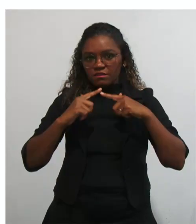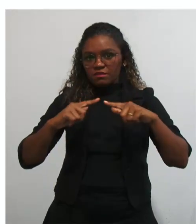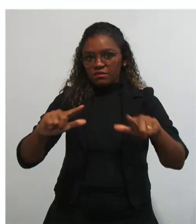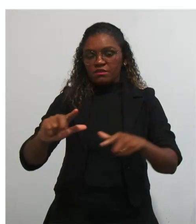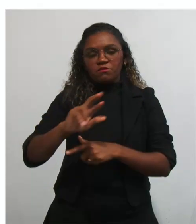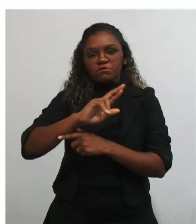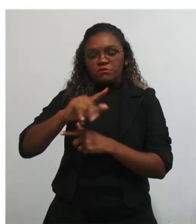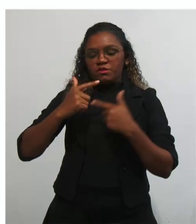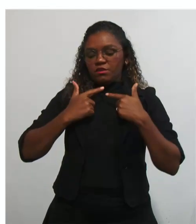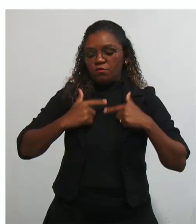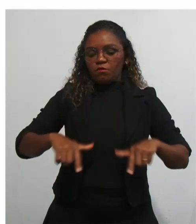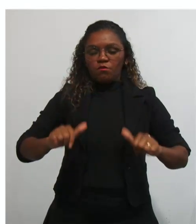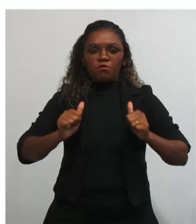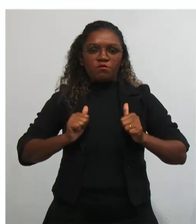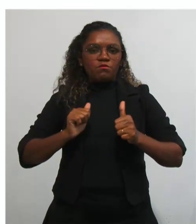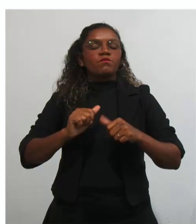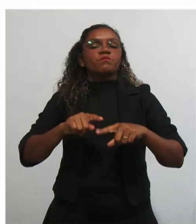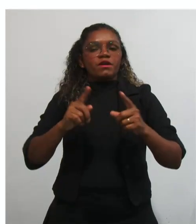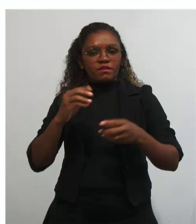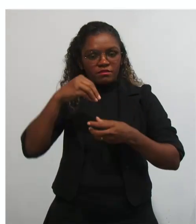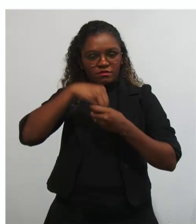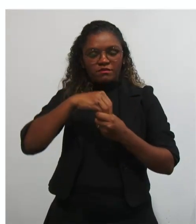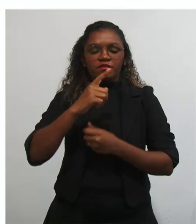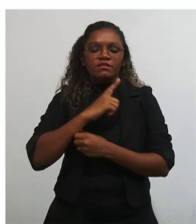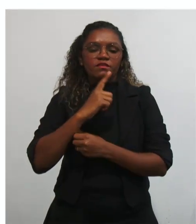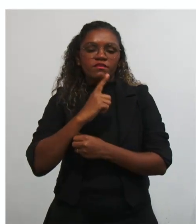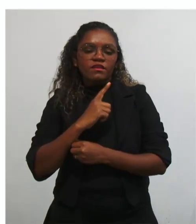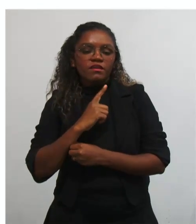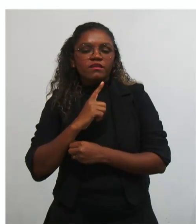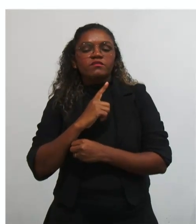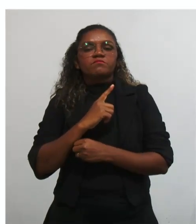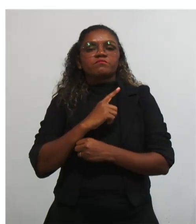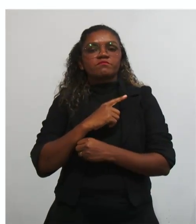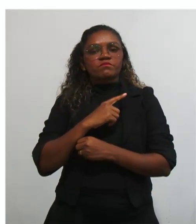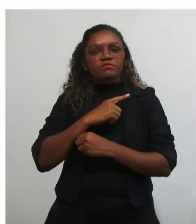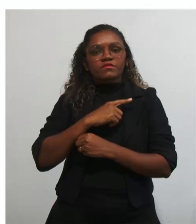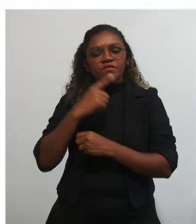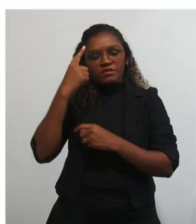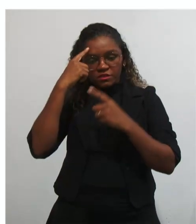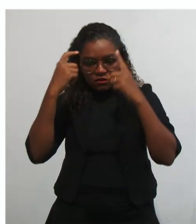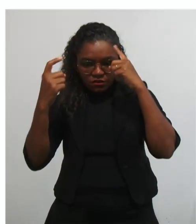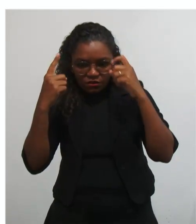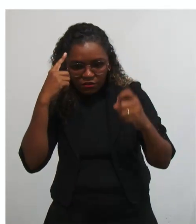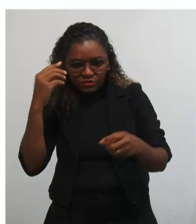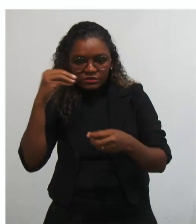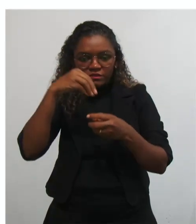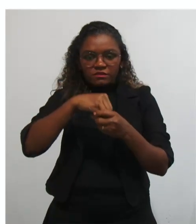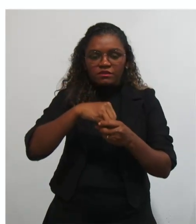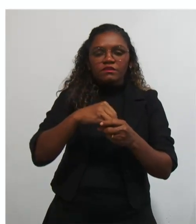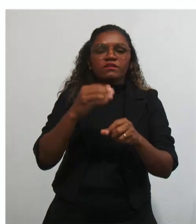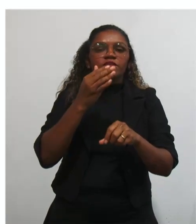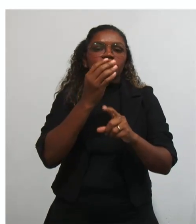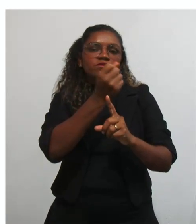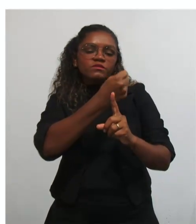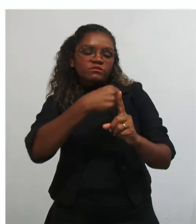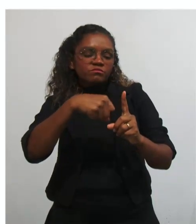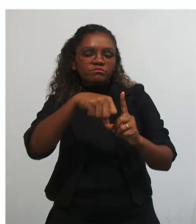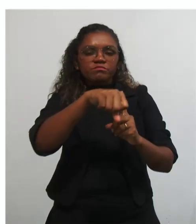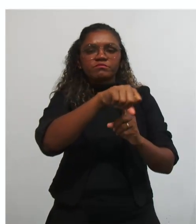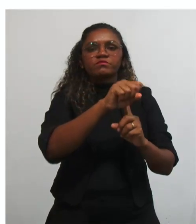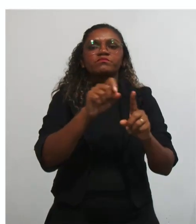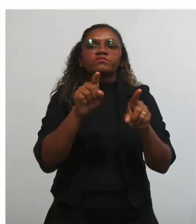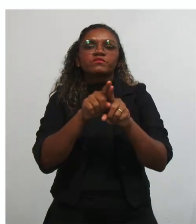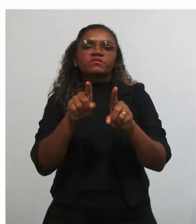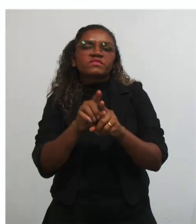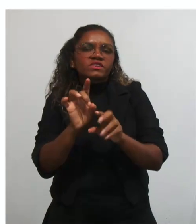Ela agrega questão ideológica presente nas estruturas sociais e nem pode ser considerada